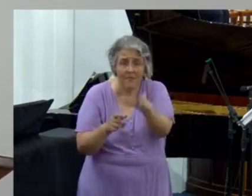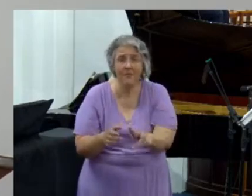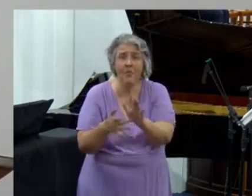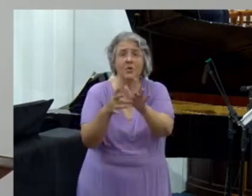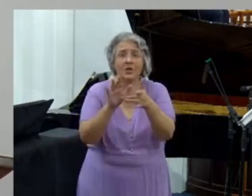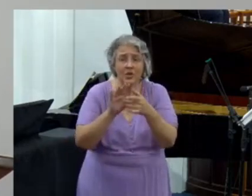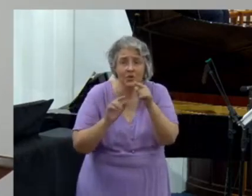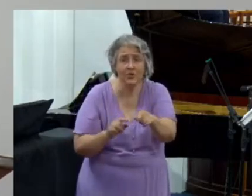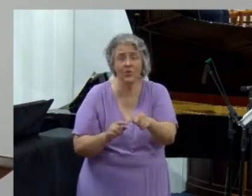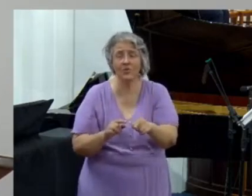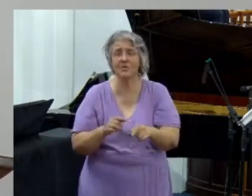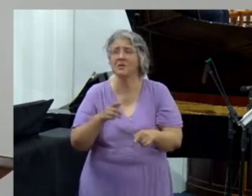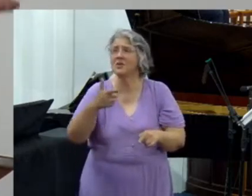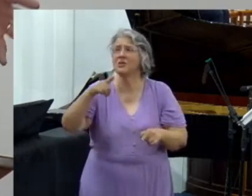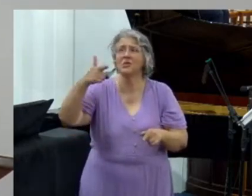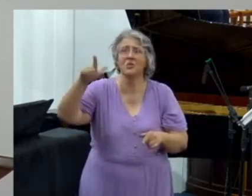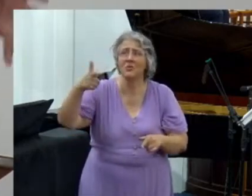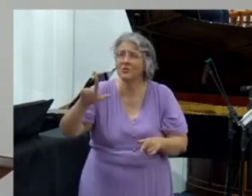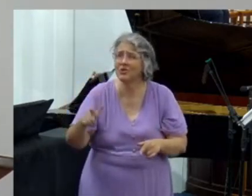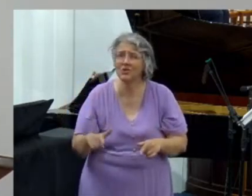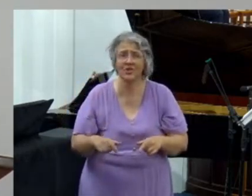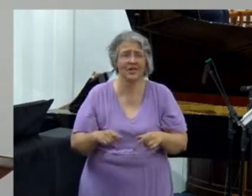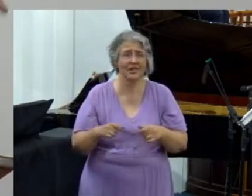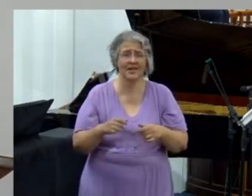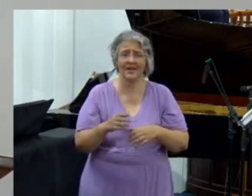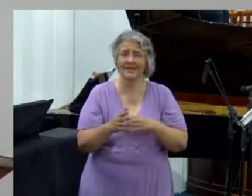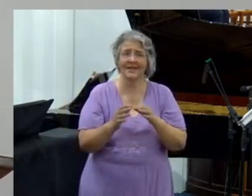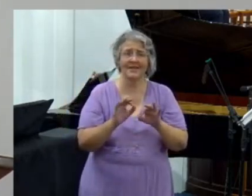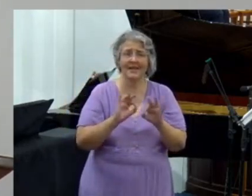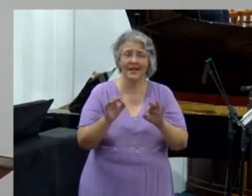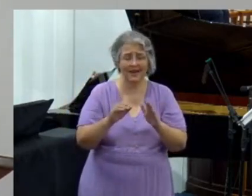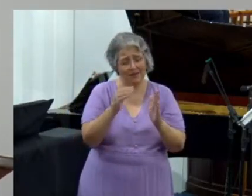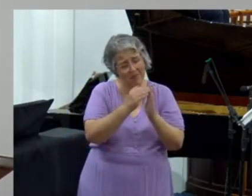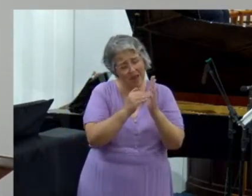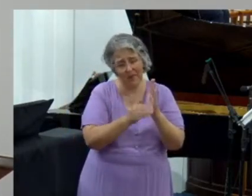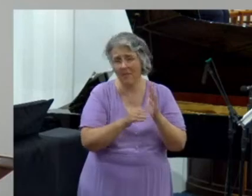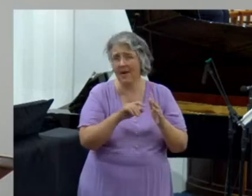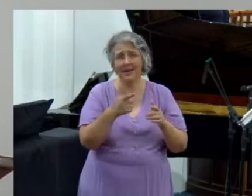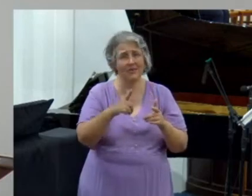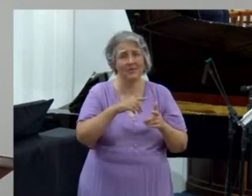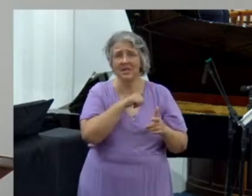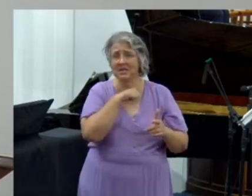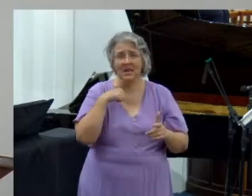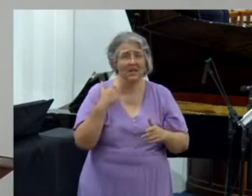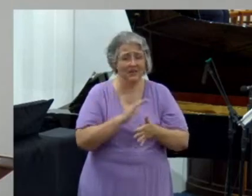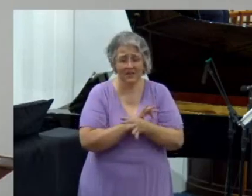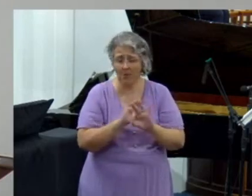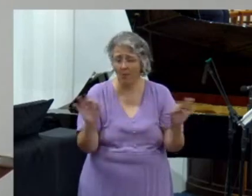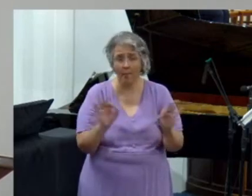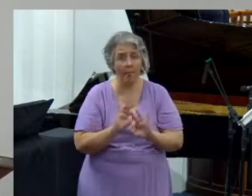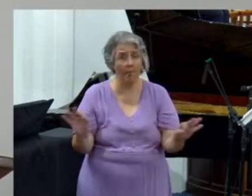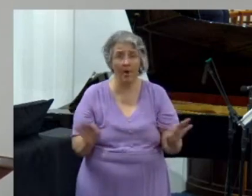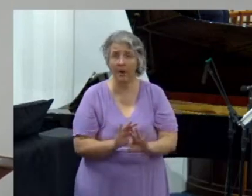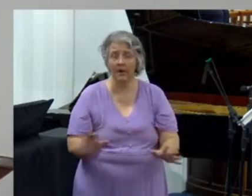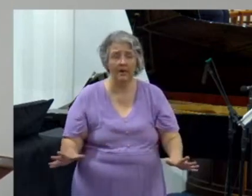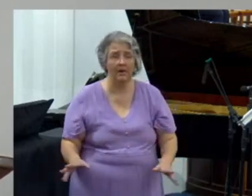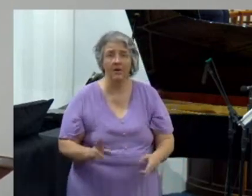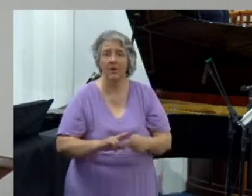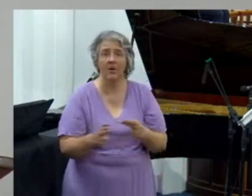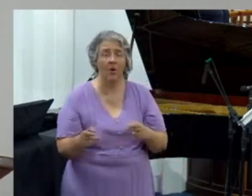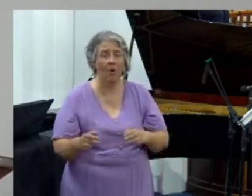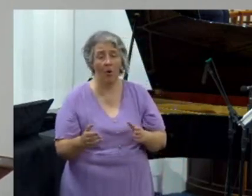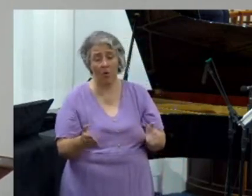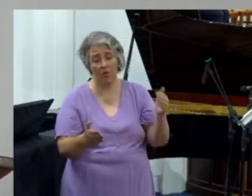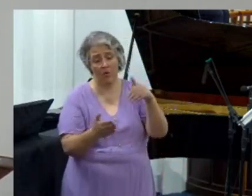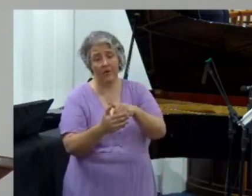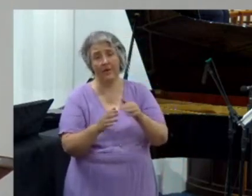dele, nenhum ritual do Antigo Testamento, nenhum sacrifício oferecido sobre os altares, ou dentro do tabernáculo,